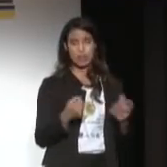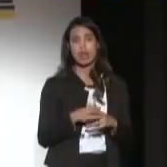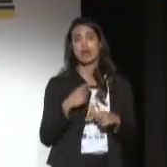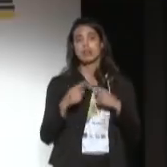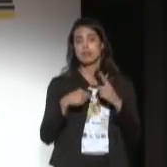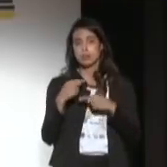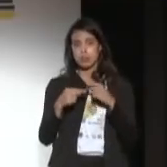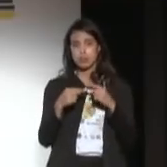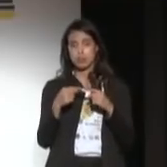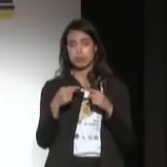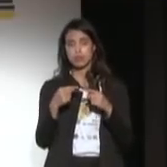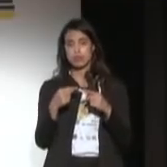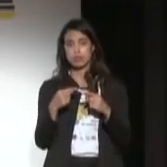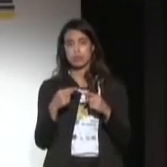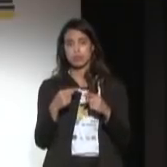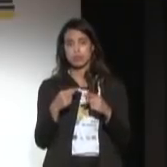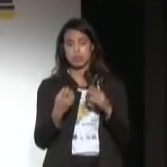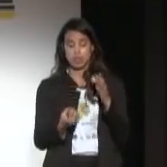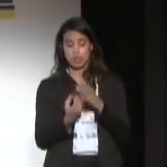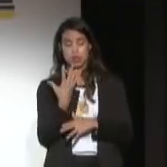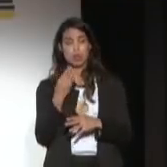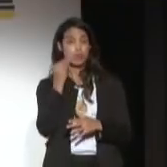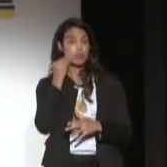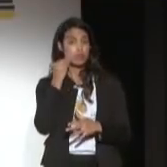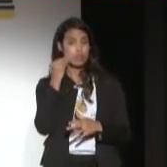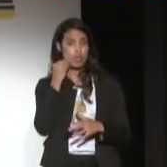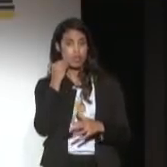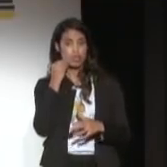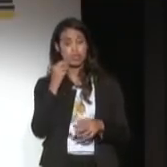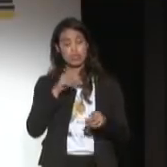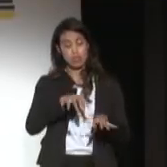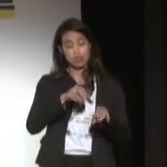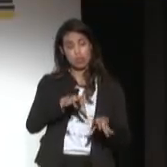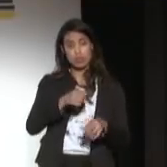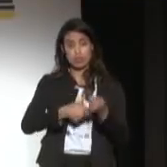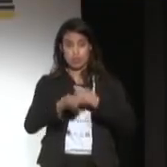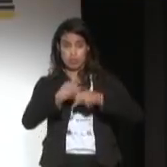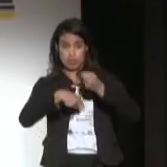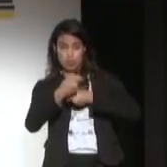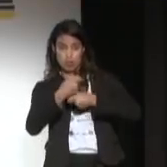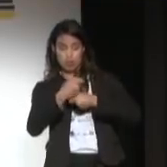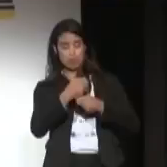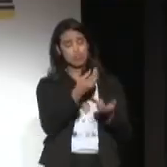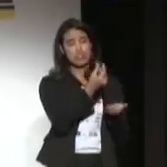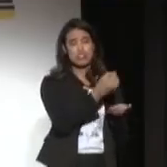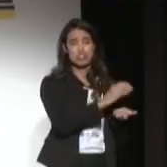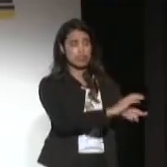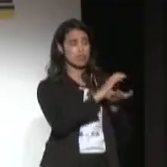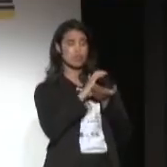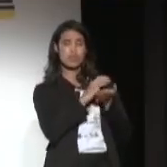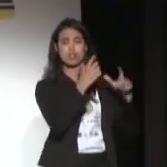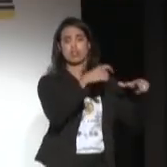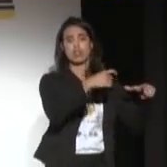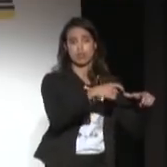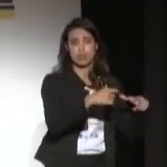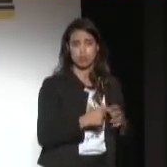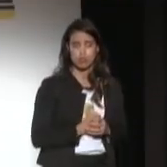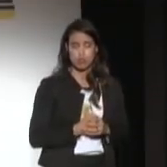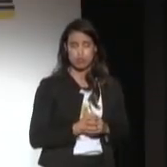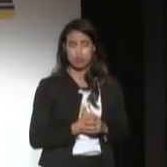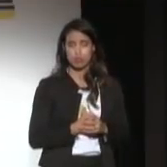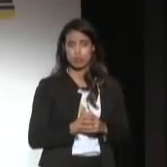surgiu a oportunidade de a gente estudar educação fiscal. Tá? De onde vem o dinheiro para a gente implementar as ações que a gente está